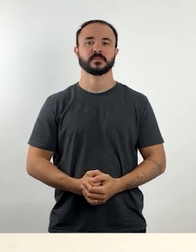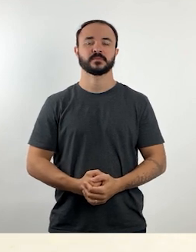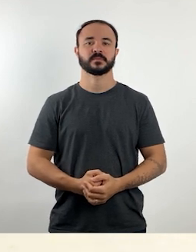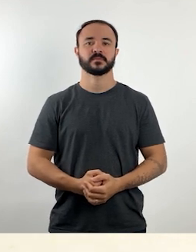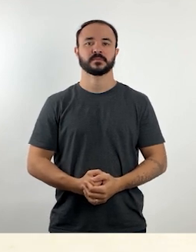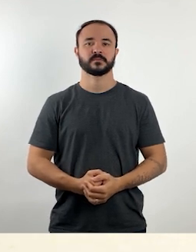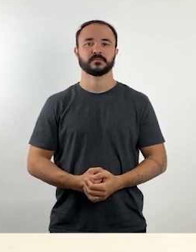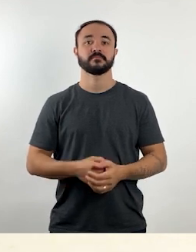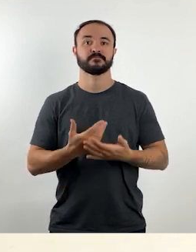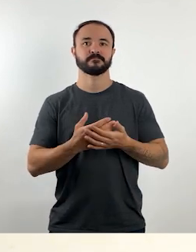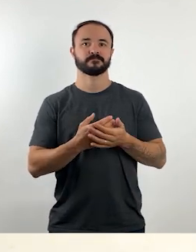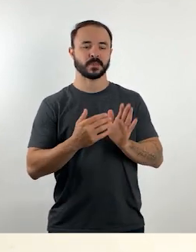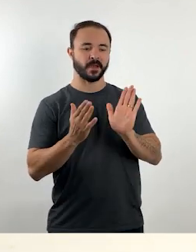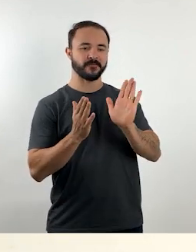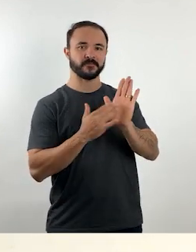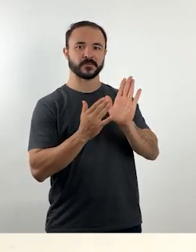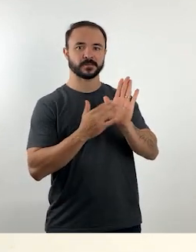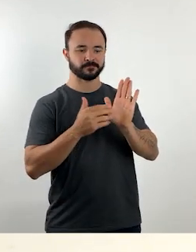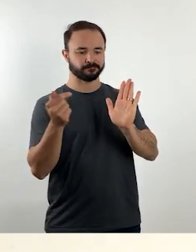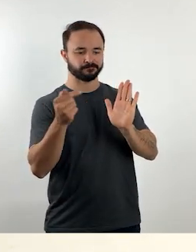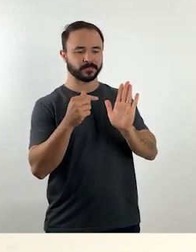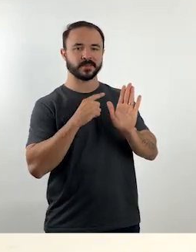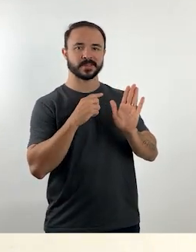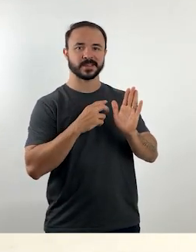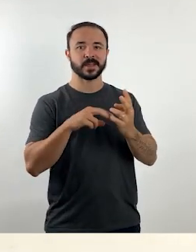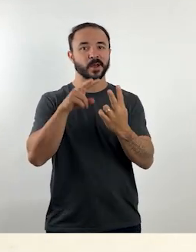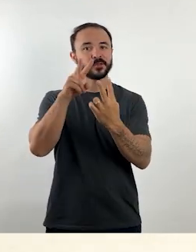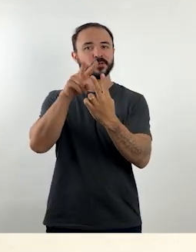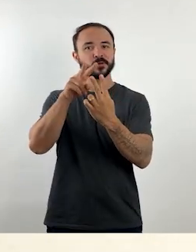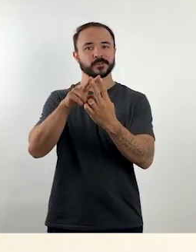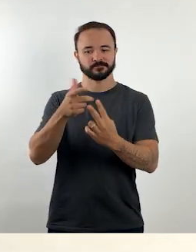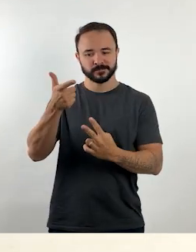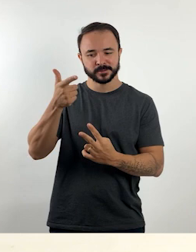E aí, à frente, eu coloco mais dois pinos,